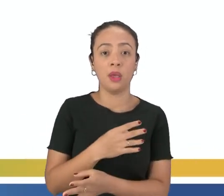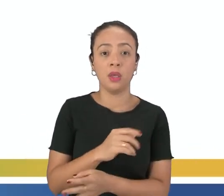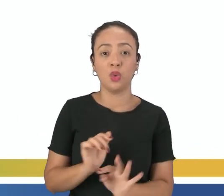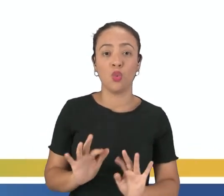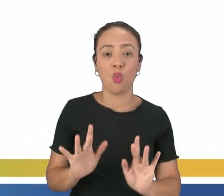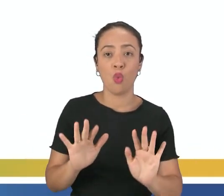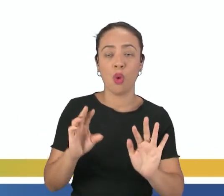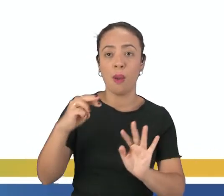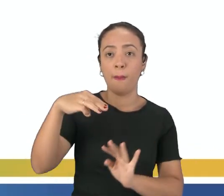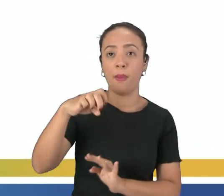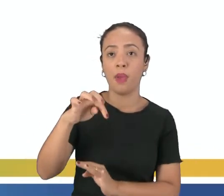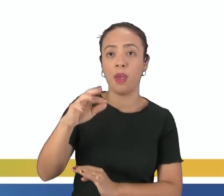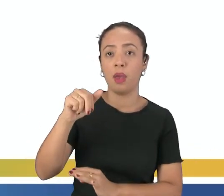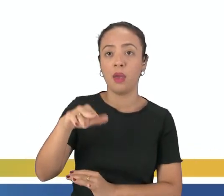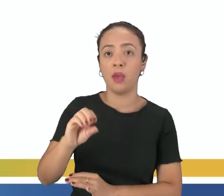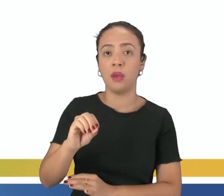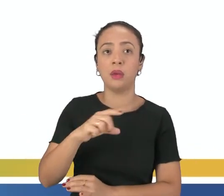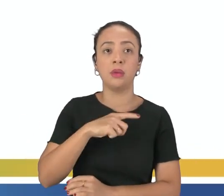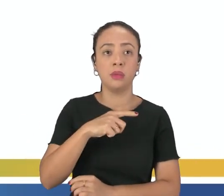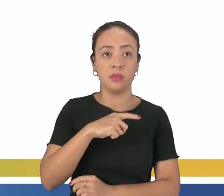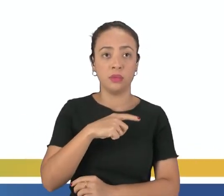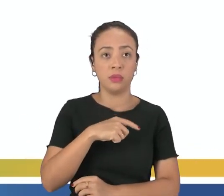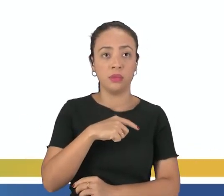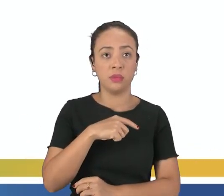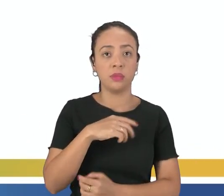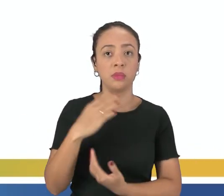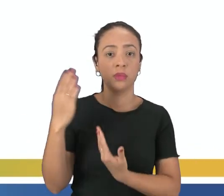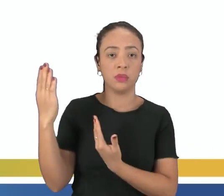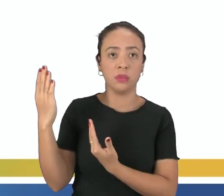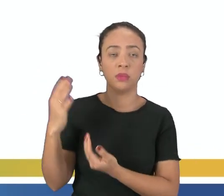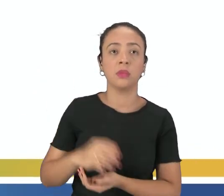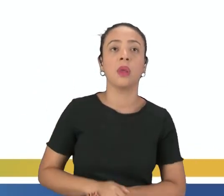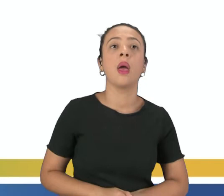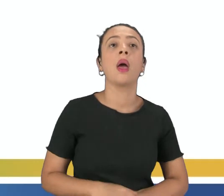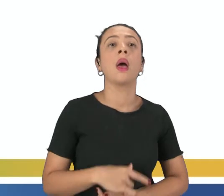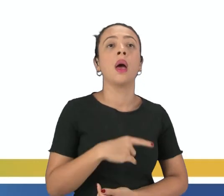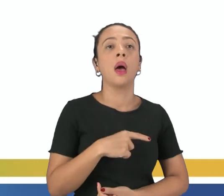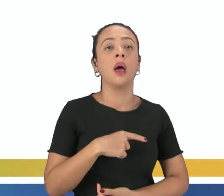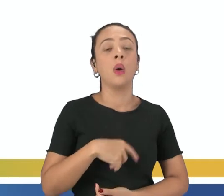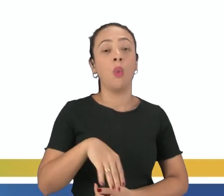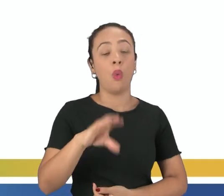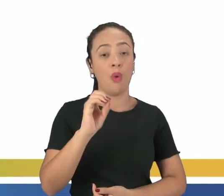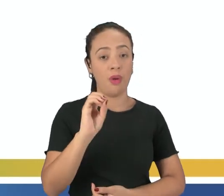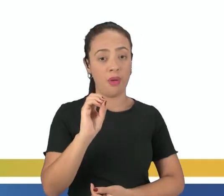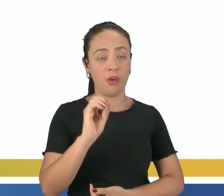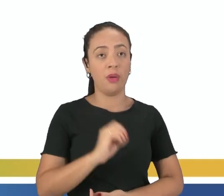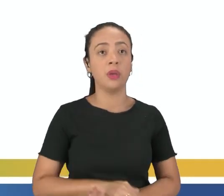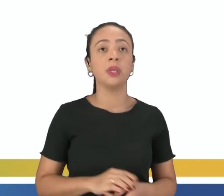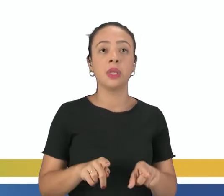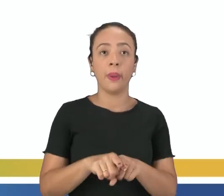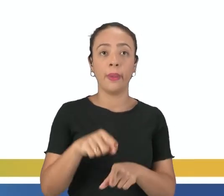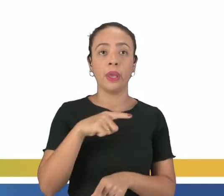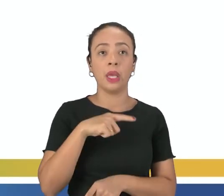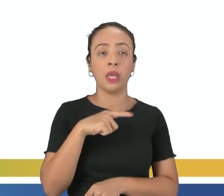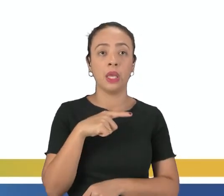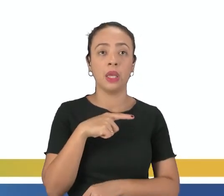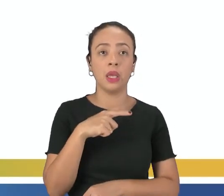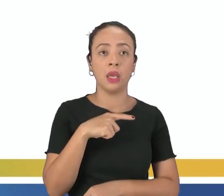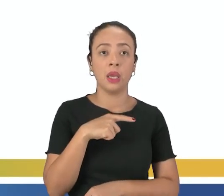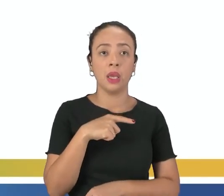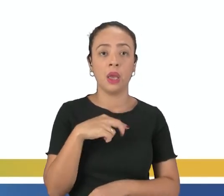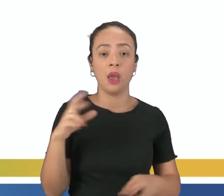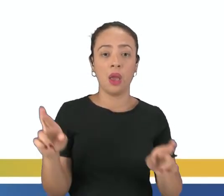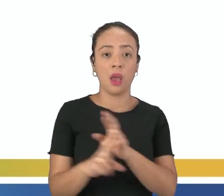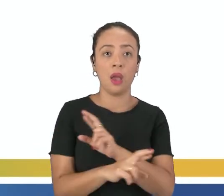Combustão completa do gás metano. Então, a gente tem aqui o gás metano, na presença do oxigênio, e